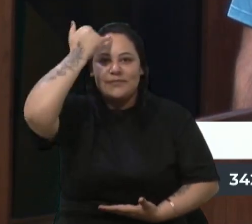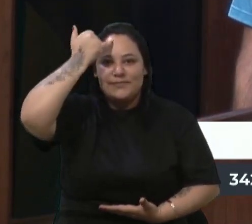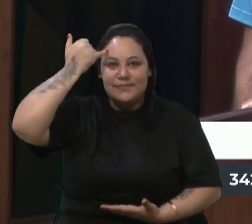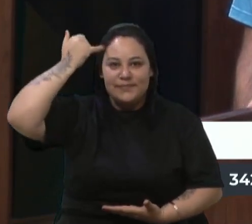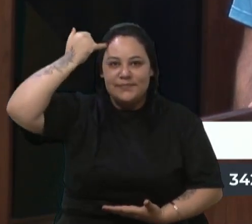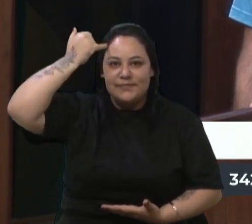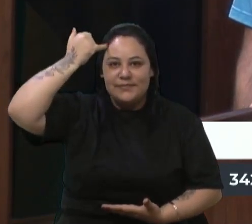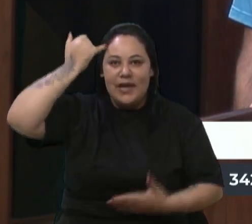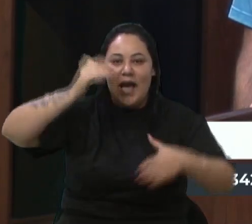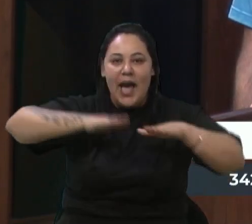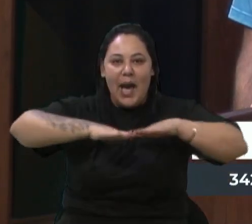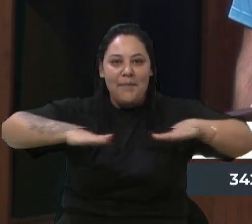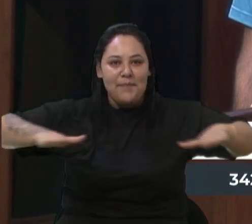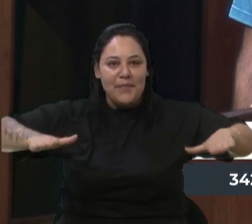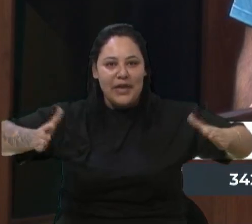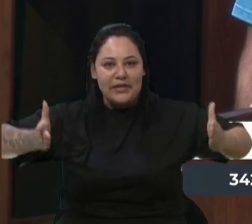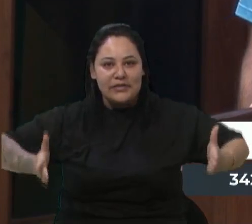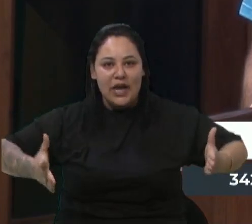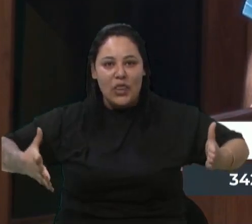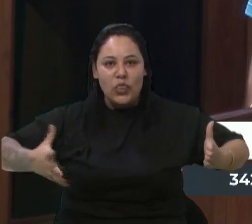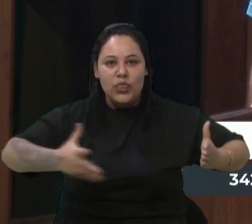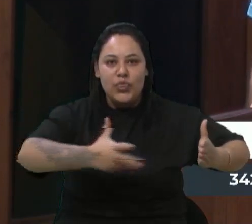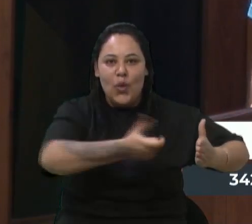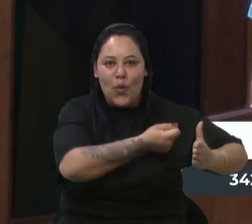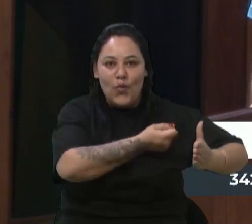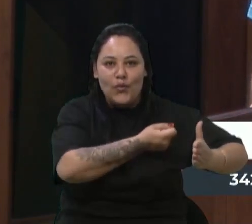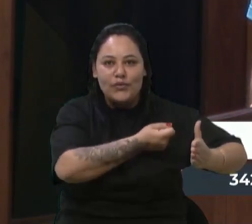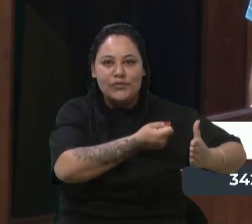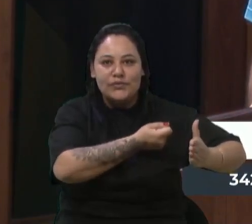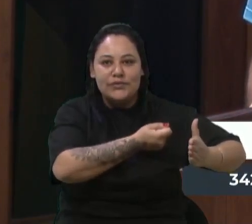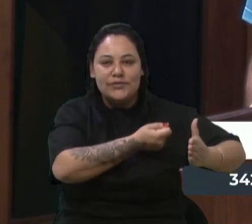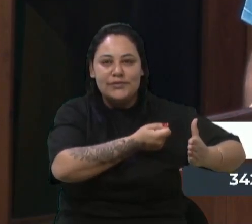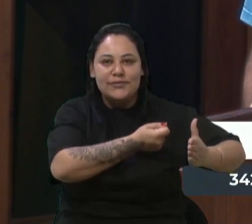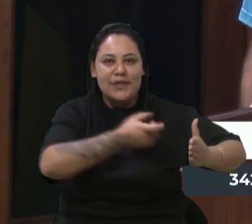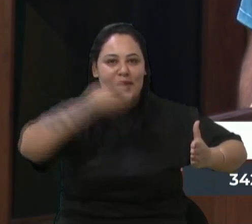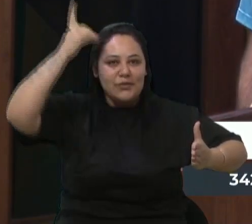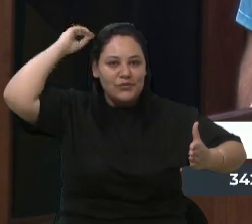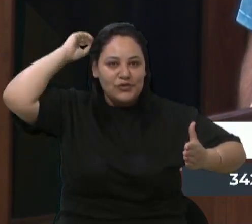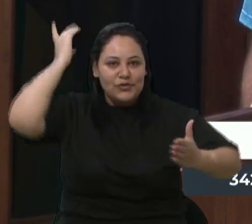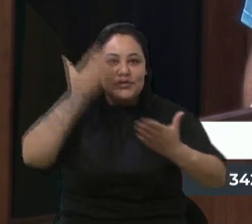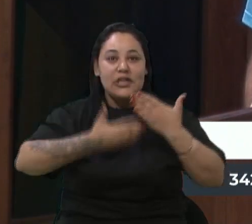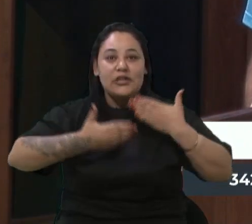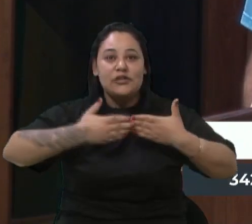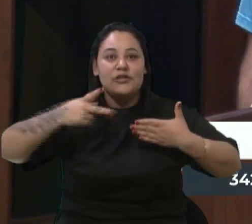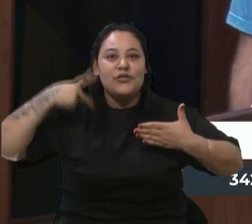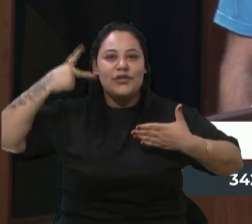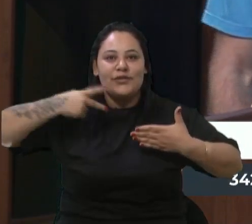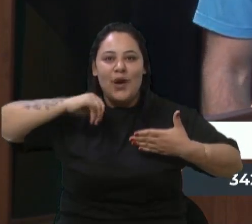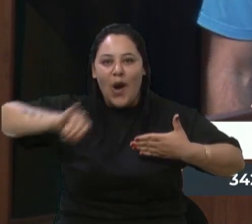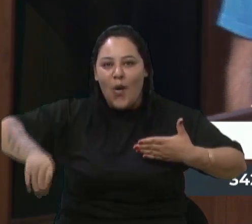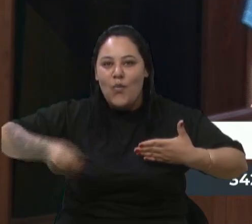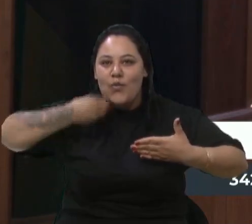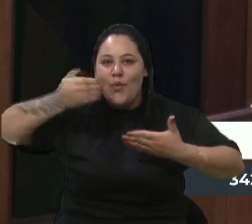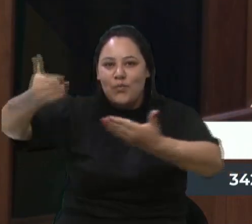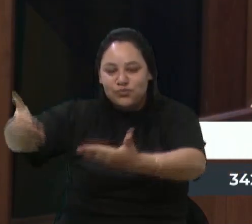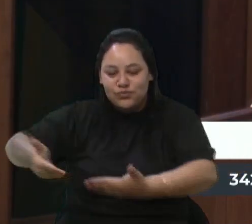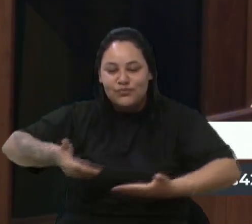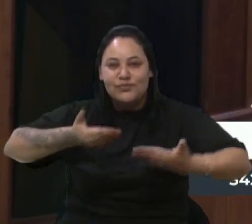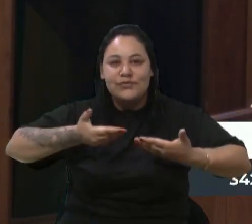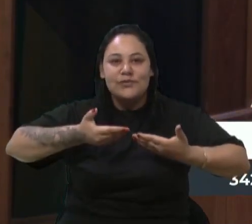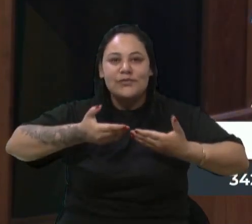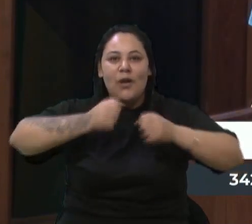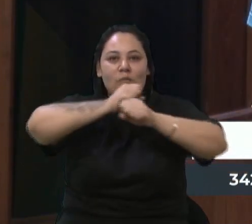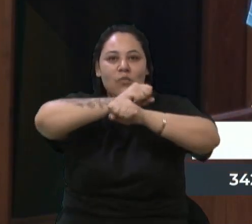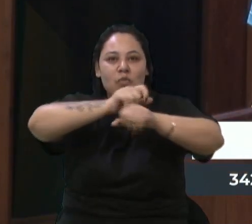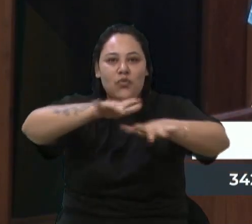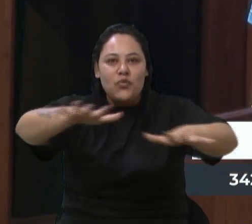D'Ambrós, à mesa diretora, ao Lucas Gil e os demais vereadores, a oportunidade de estar aqui, então, divulgando